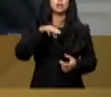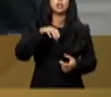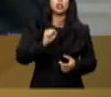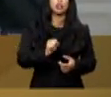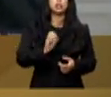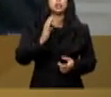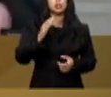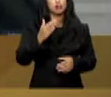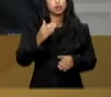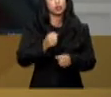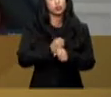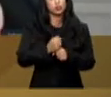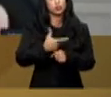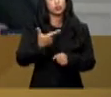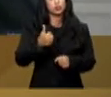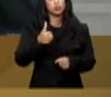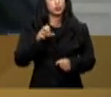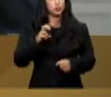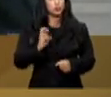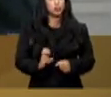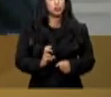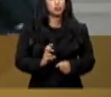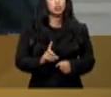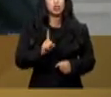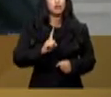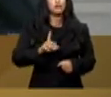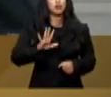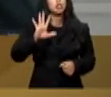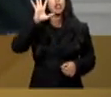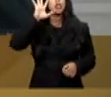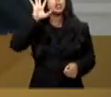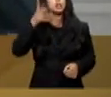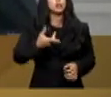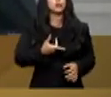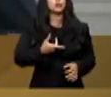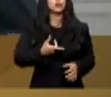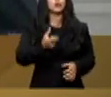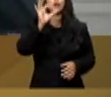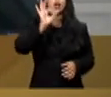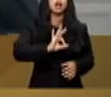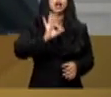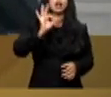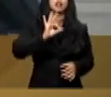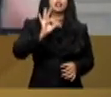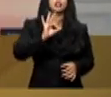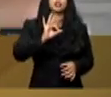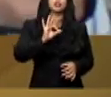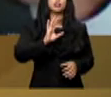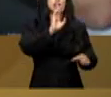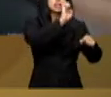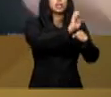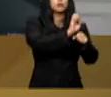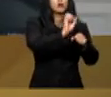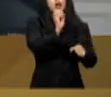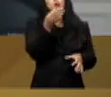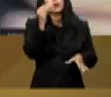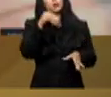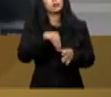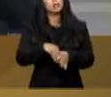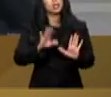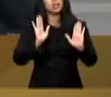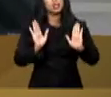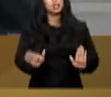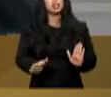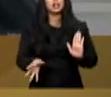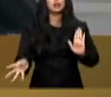2015 também não foi ele que definiu a alíquota interestadual ou interna, já que elas já